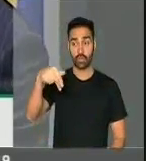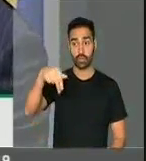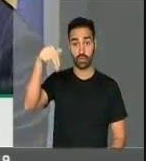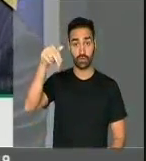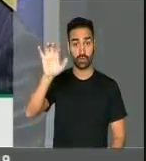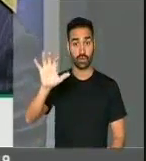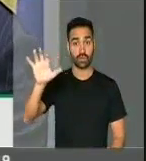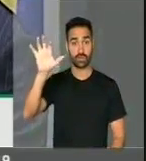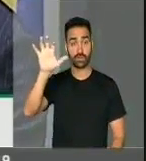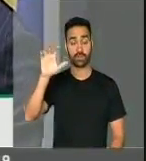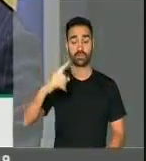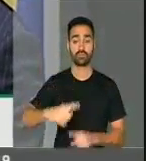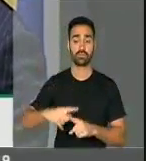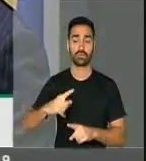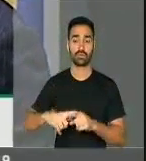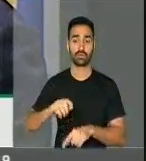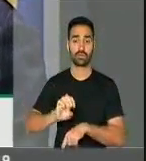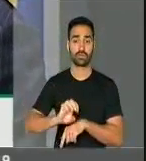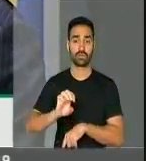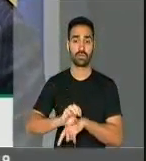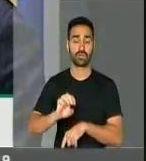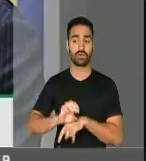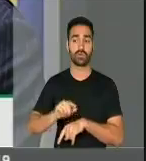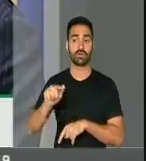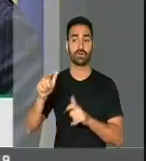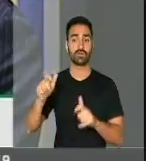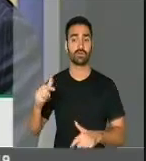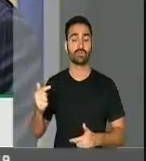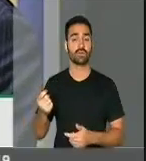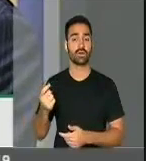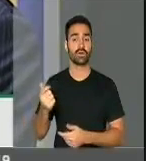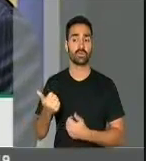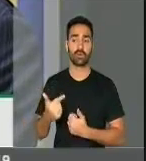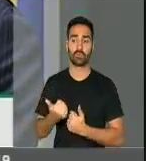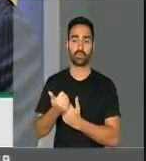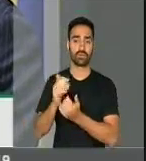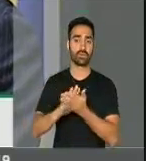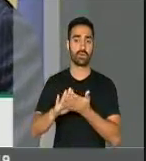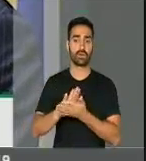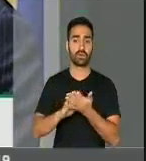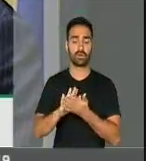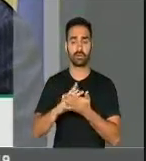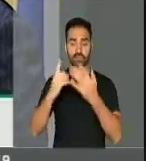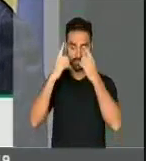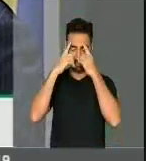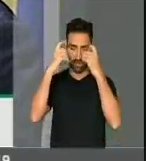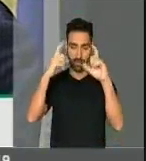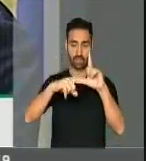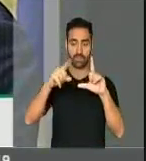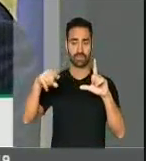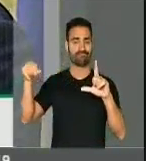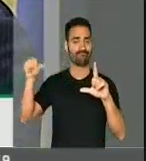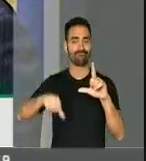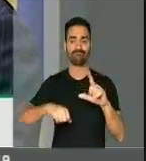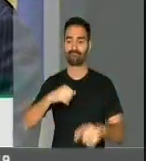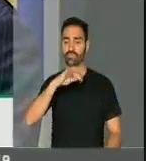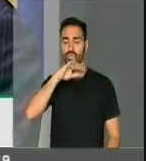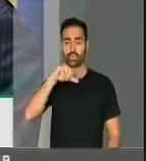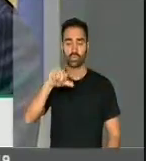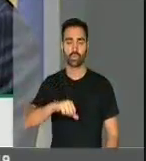razão é porque é o estado e a região menos favorecida, tem tido índices de violências lamentáveis